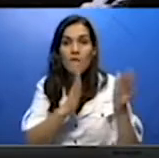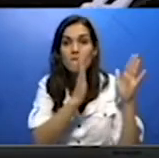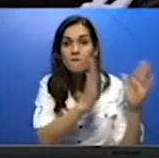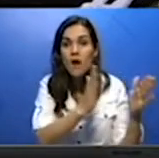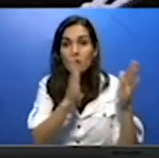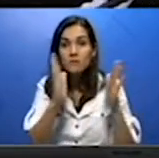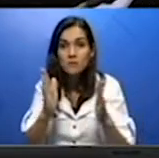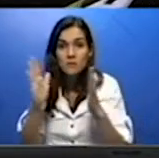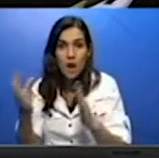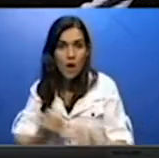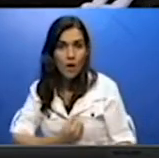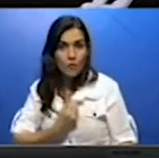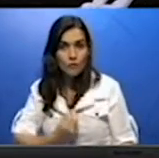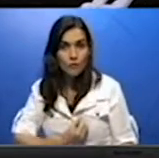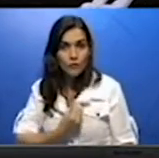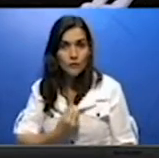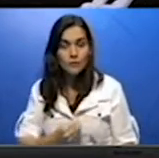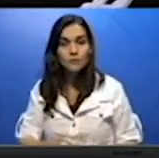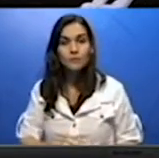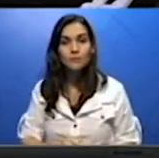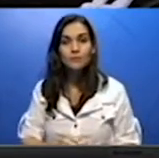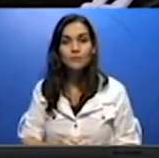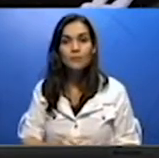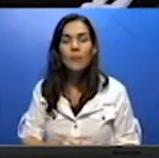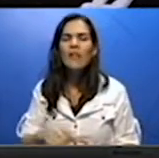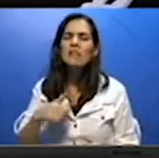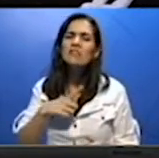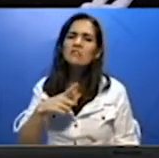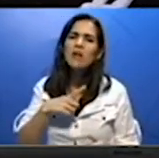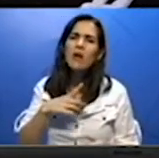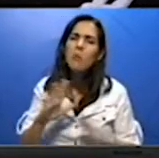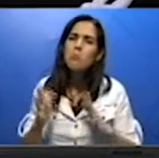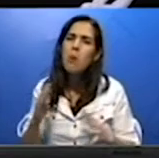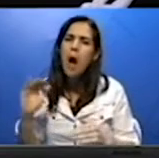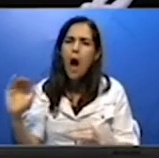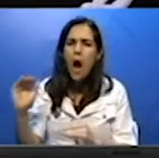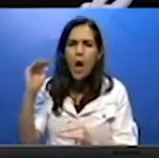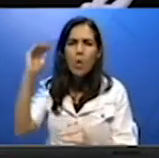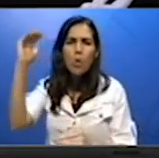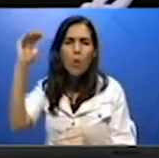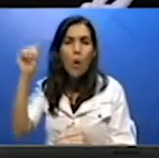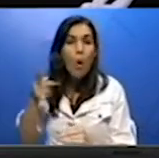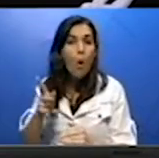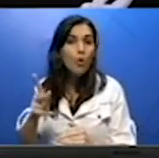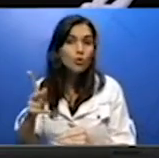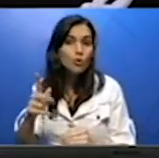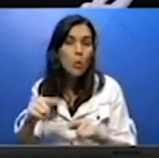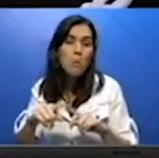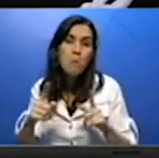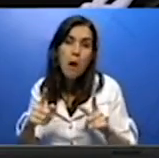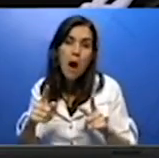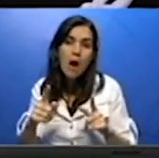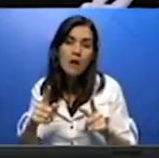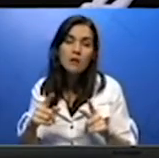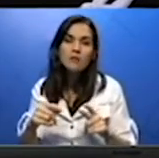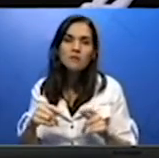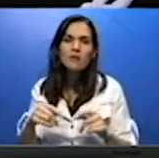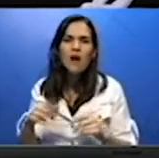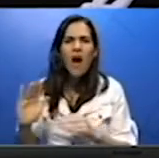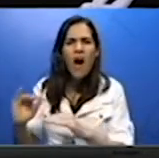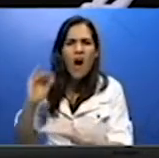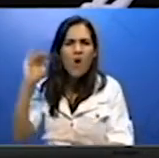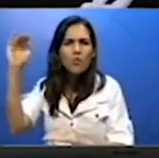fase larval está presente em todos os cordados às vezes na fase adulta ela persiste mas na maioria dos casos Ela